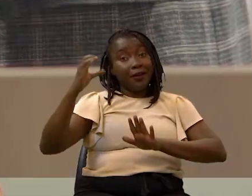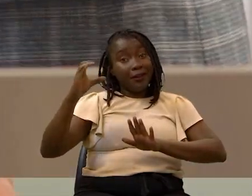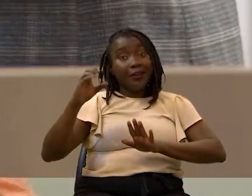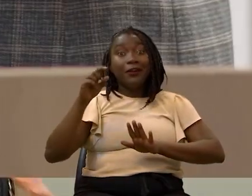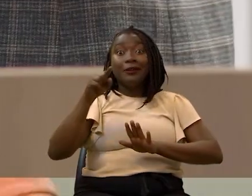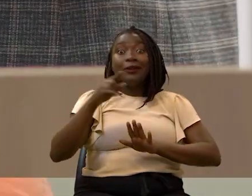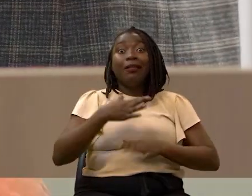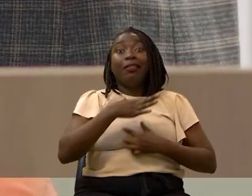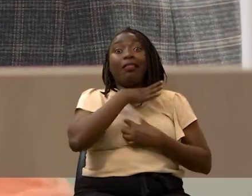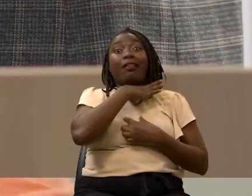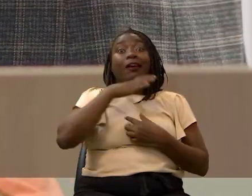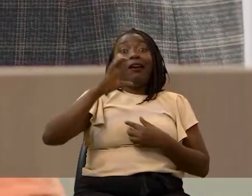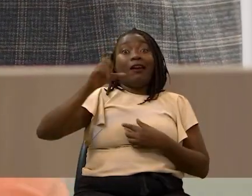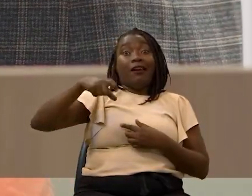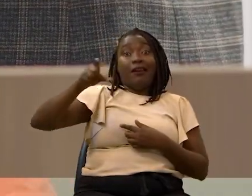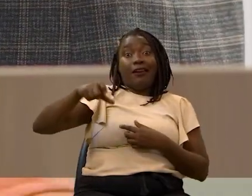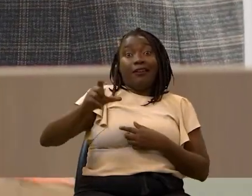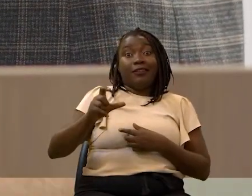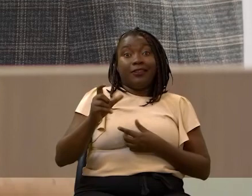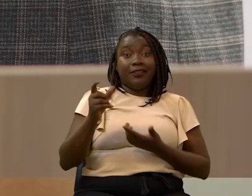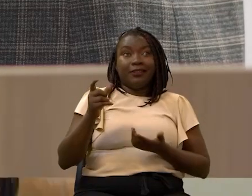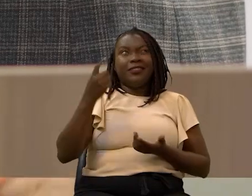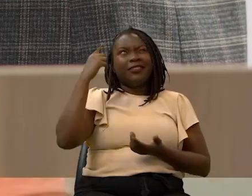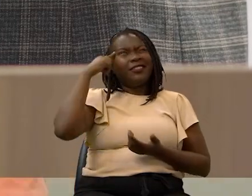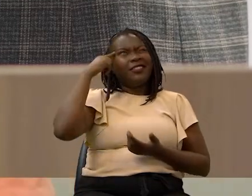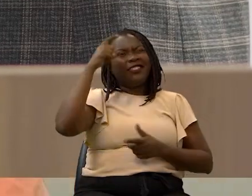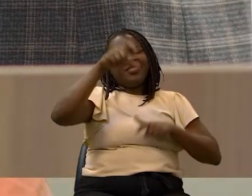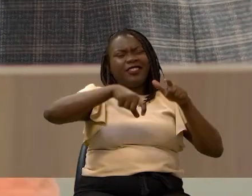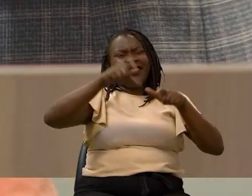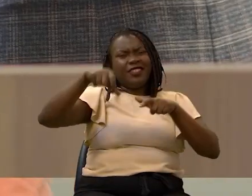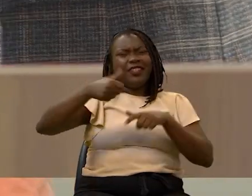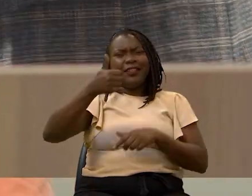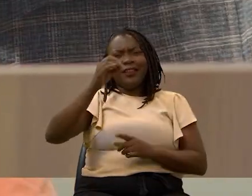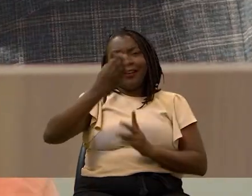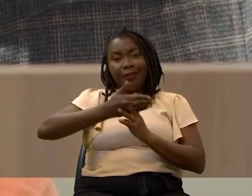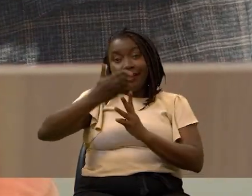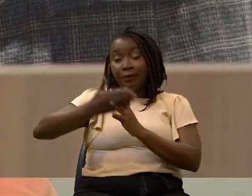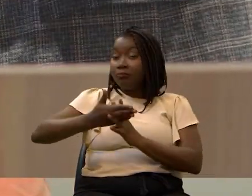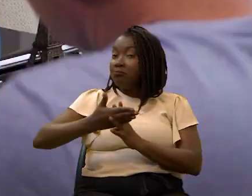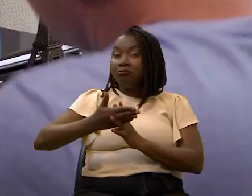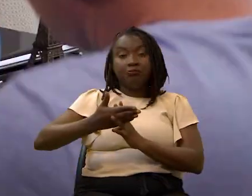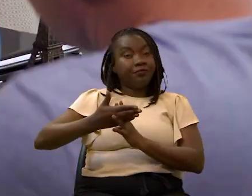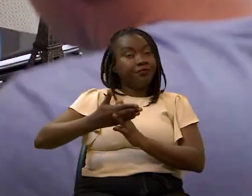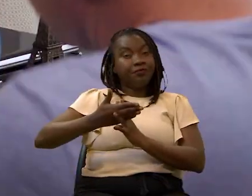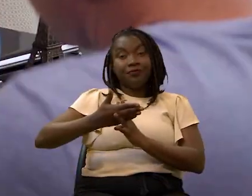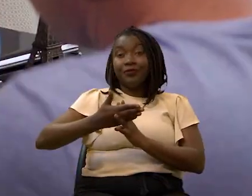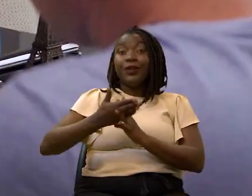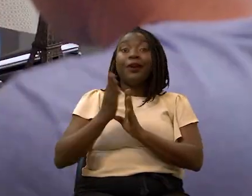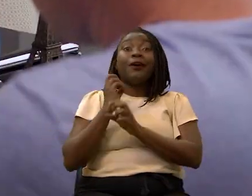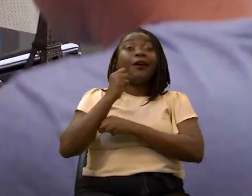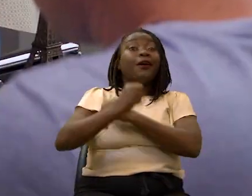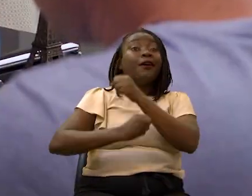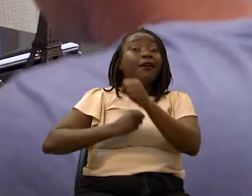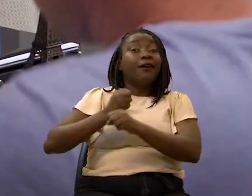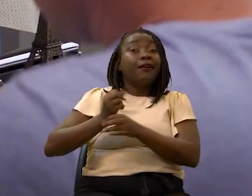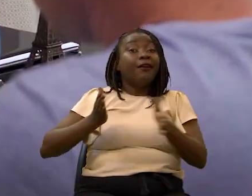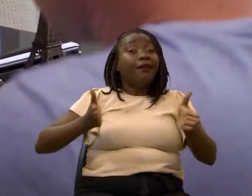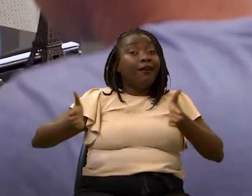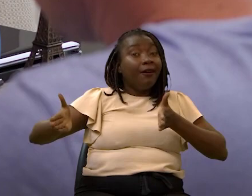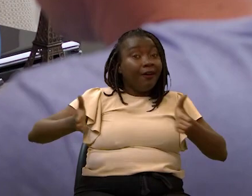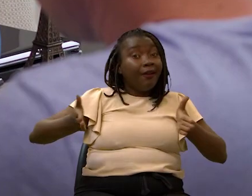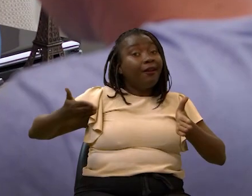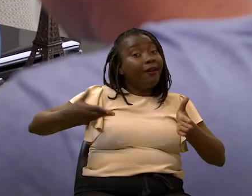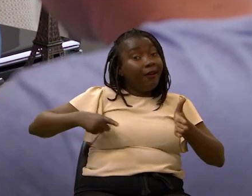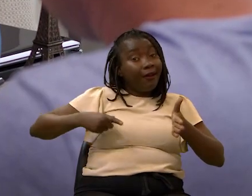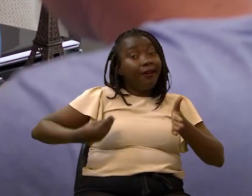cartão de crédito, porque você está no cartão de crédito... Vou passar aqui em 10 meses. Mas assim, só que durante o ano